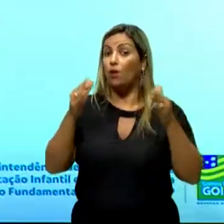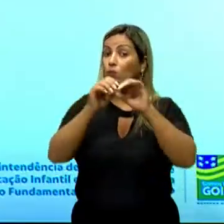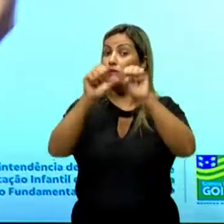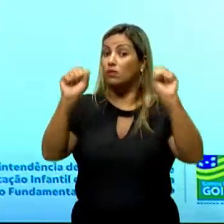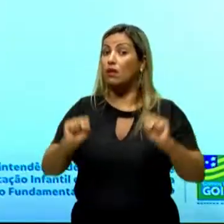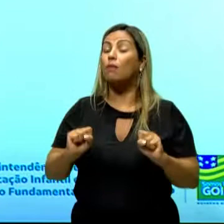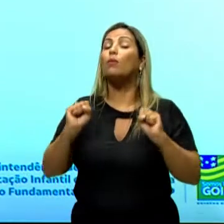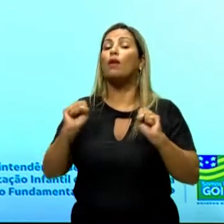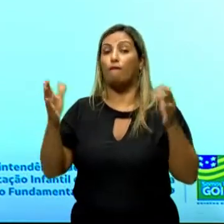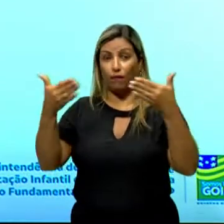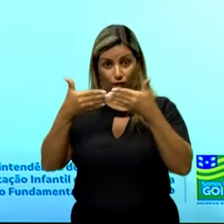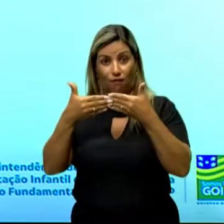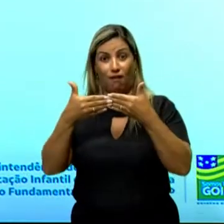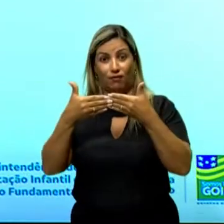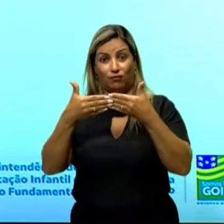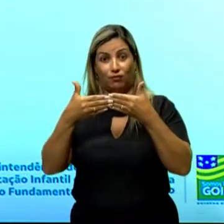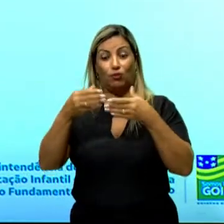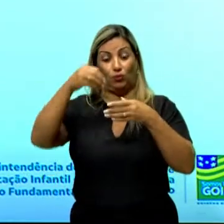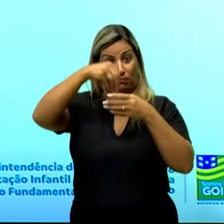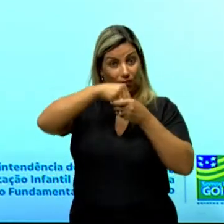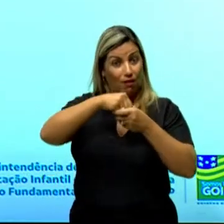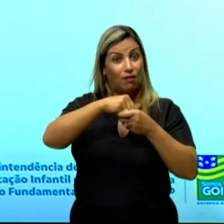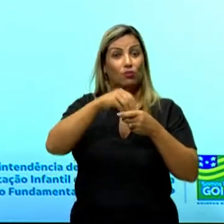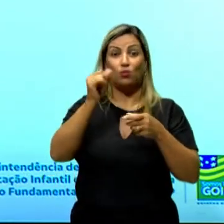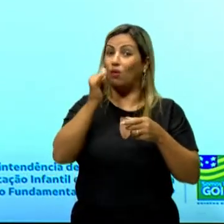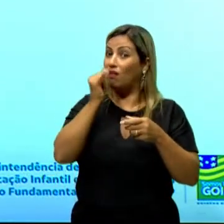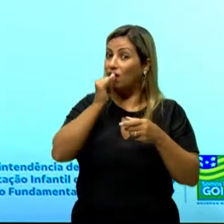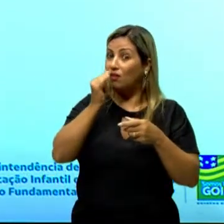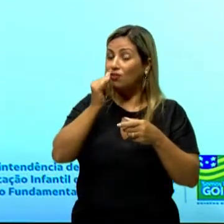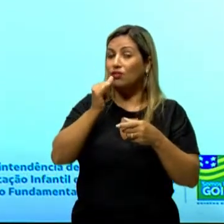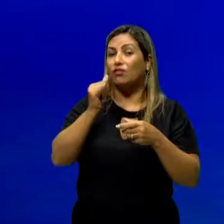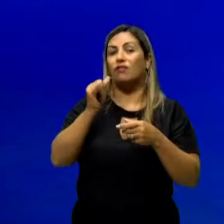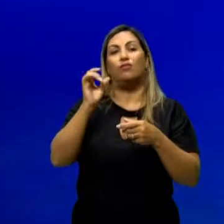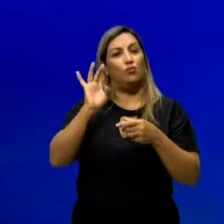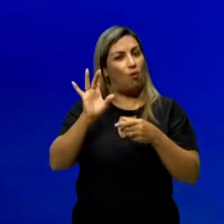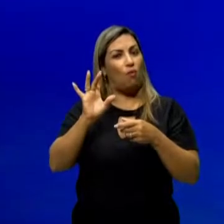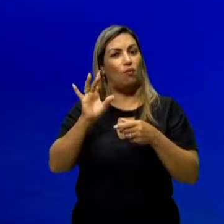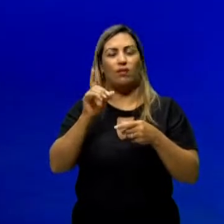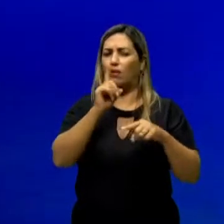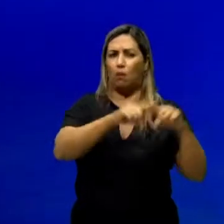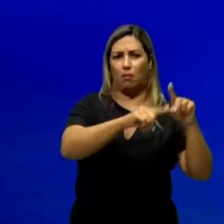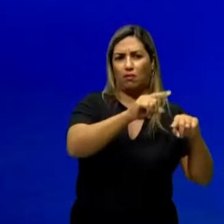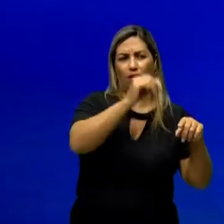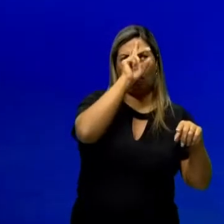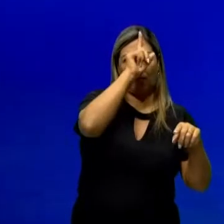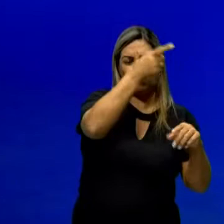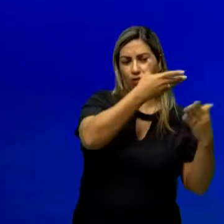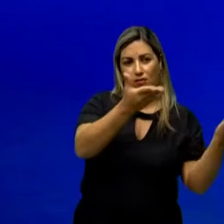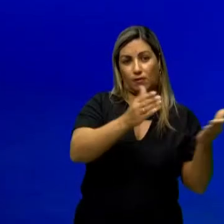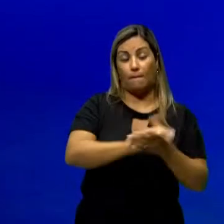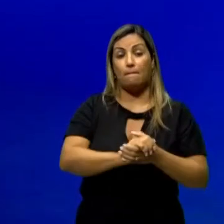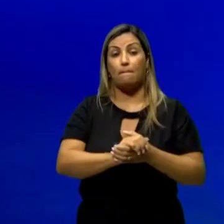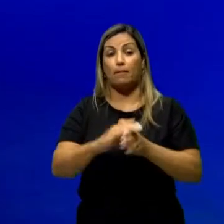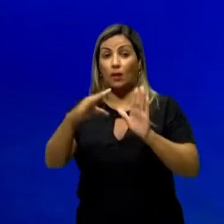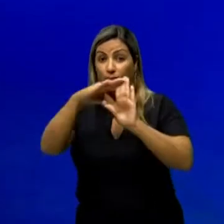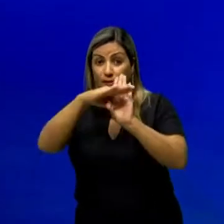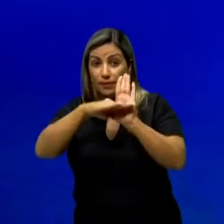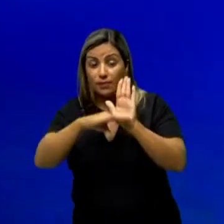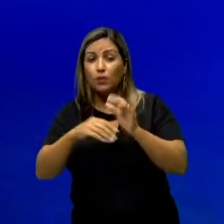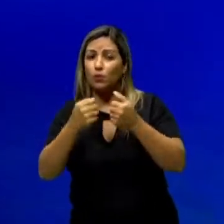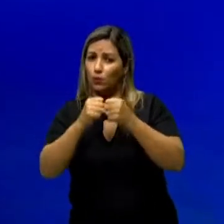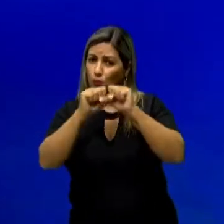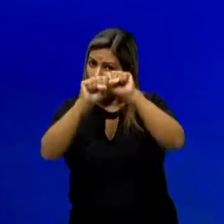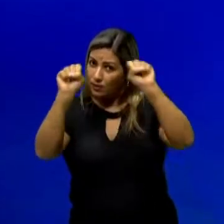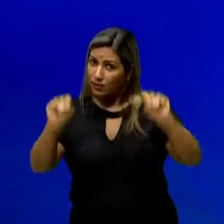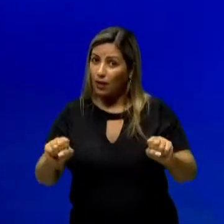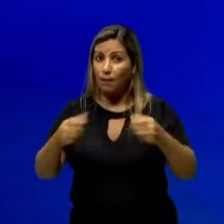sistema fechado, já que troca somente energia e não matéria. Essa é uma classificação inicial dos sistemas em